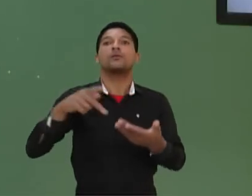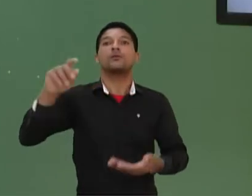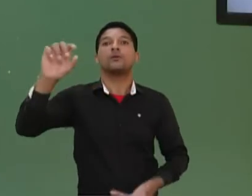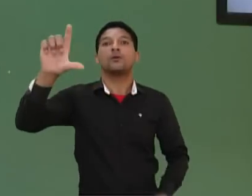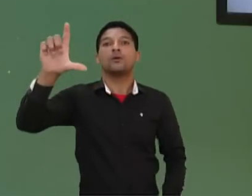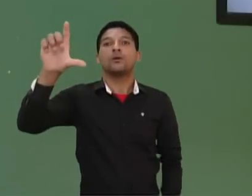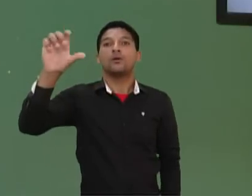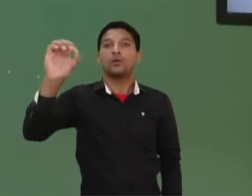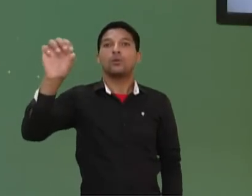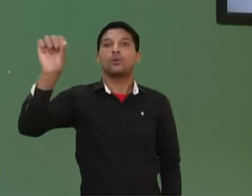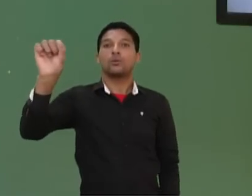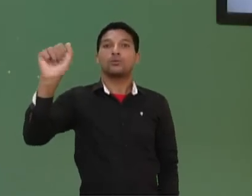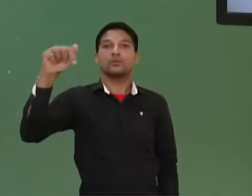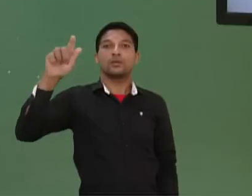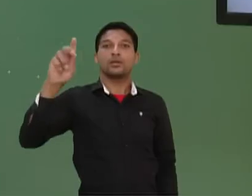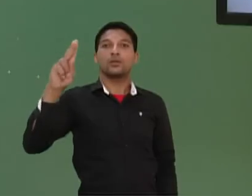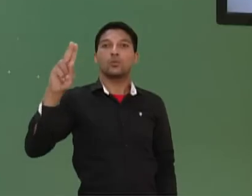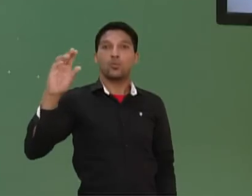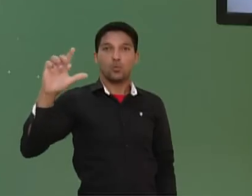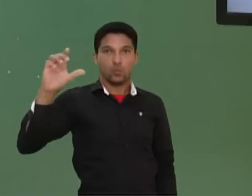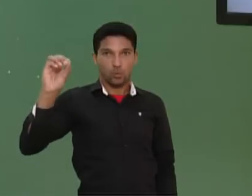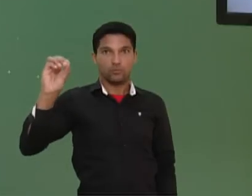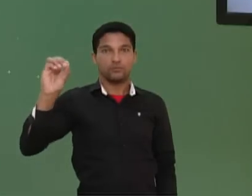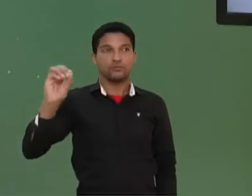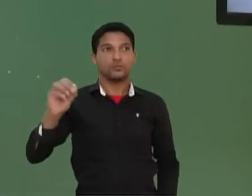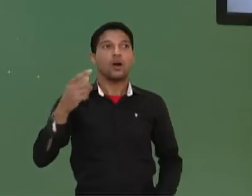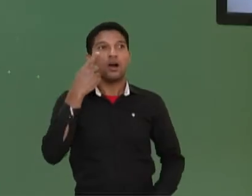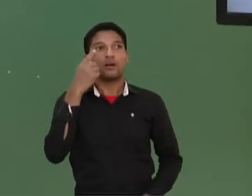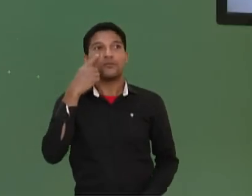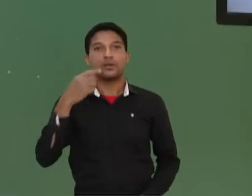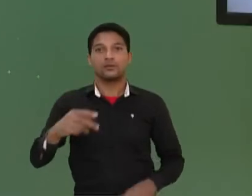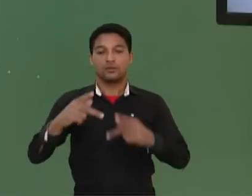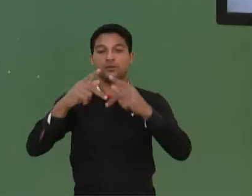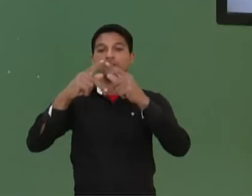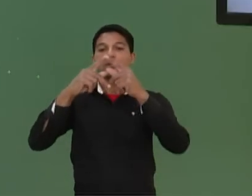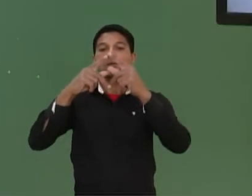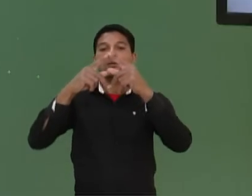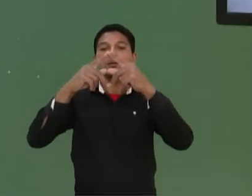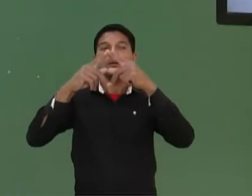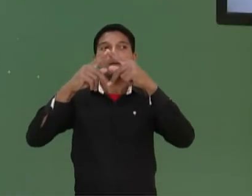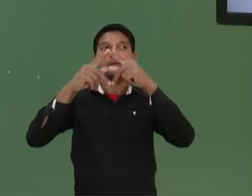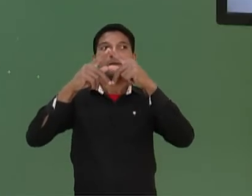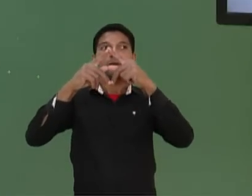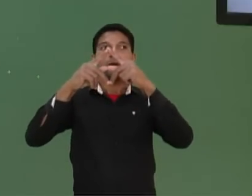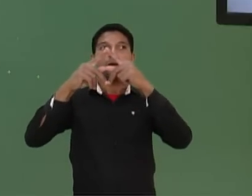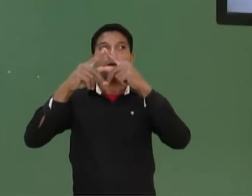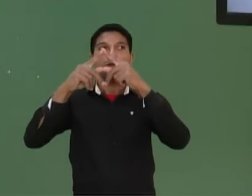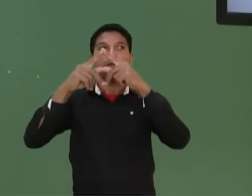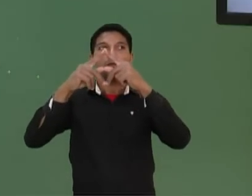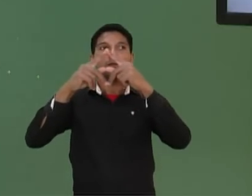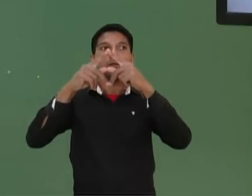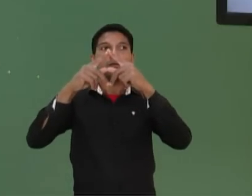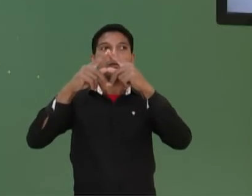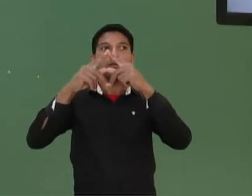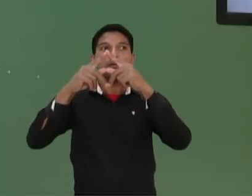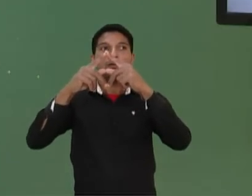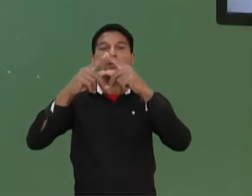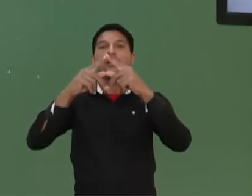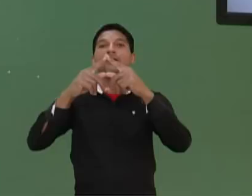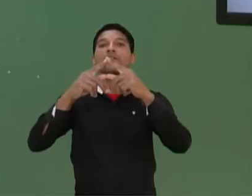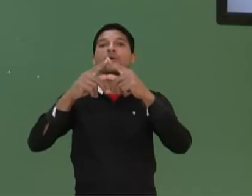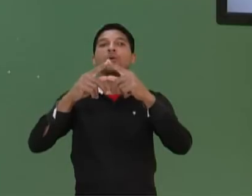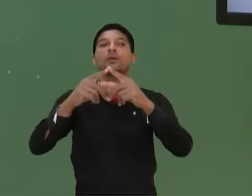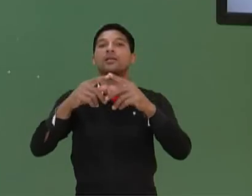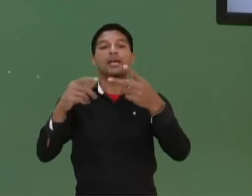D, e eu desenhei o ponto E, onde as duas diagonais se encontram. Repare que eu não desenhei o ângulo reto, por quê? Porque eu não posso afirmar que o ângulo é reto